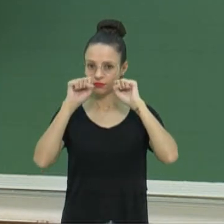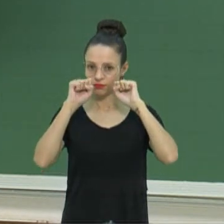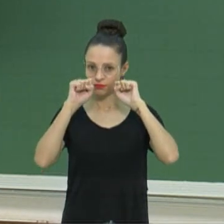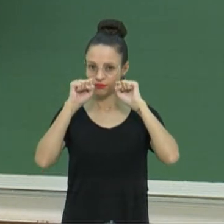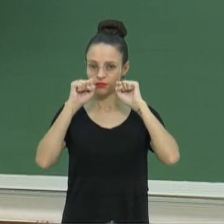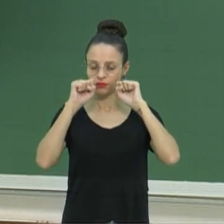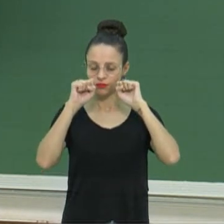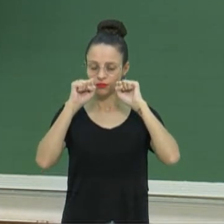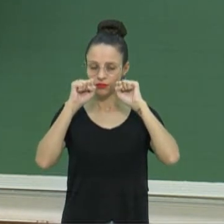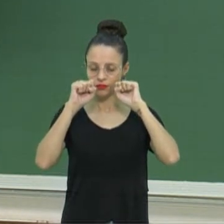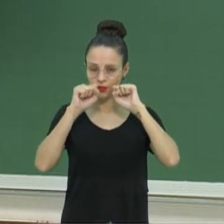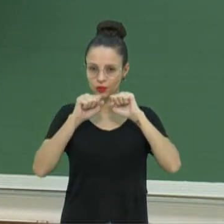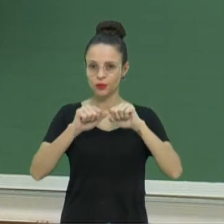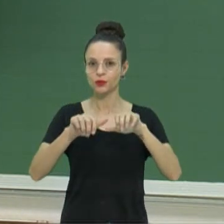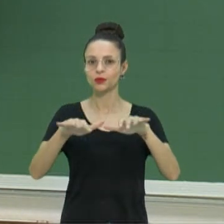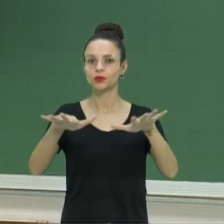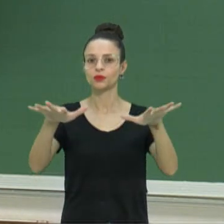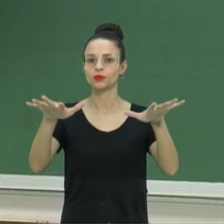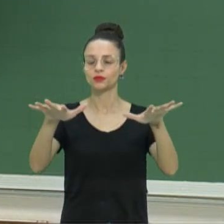inspirei,